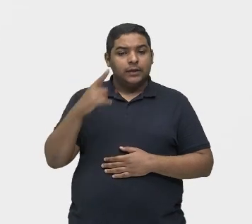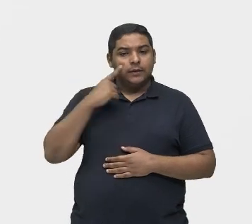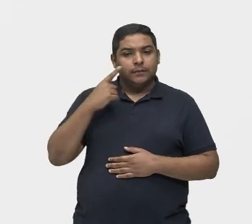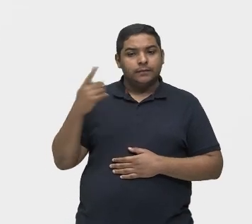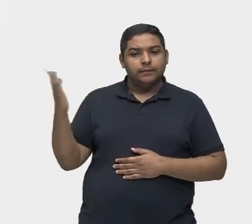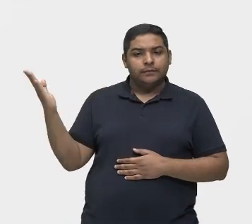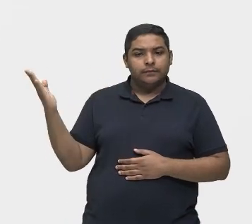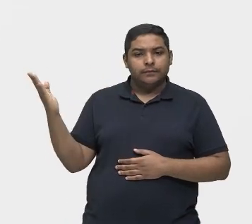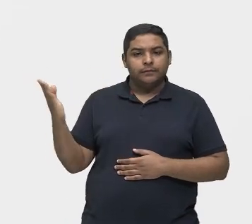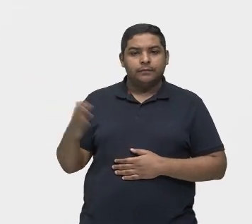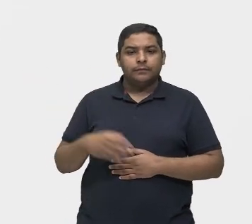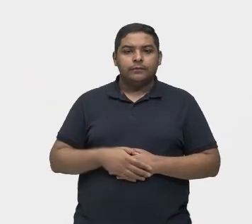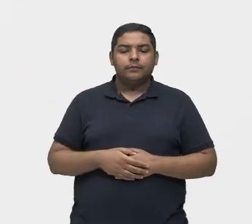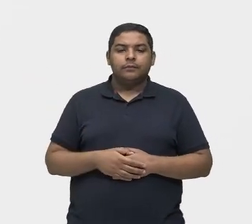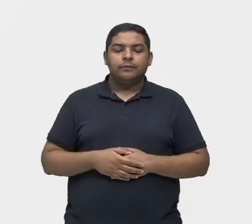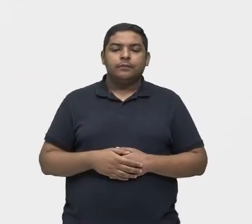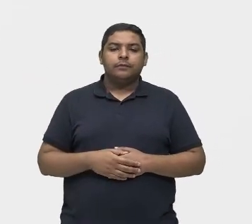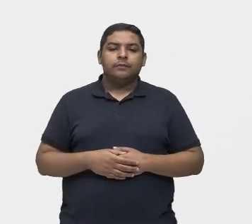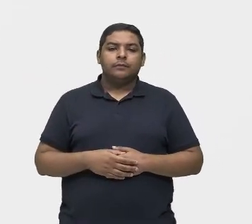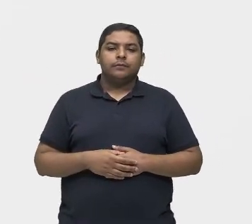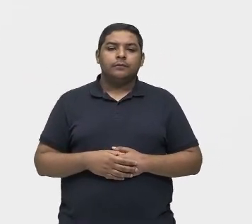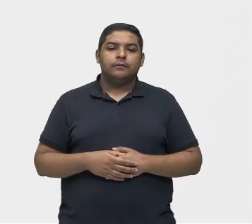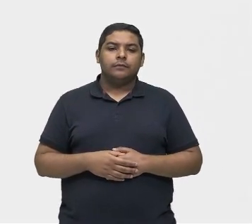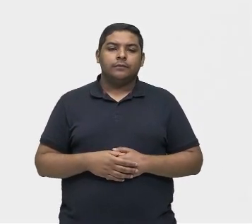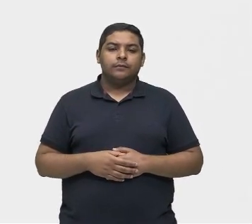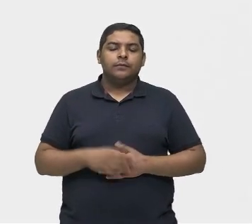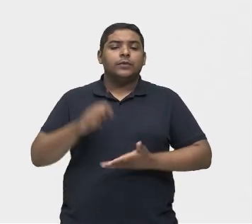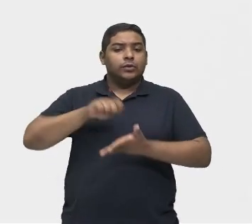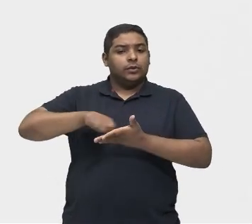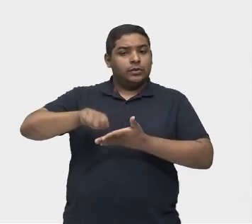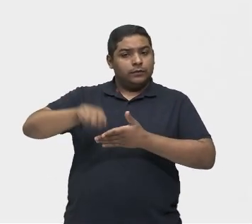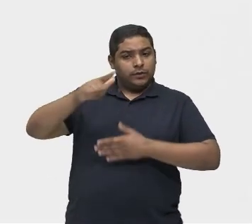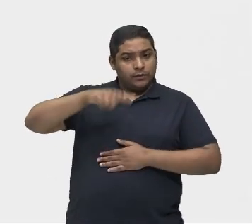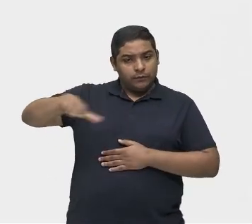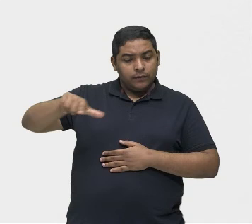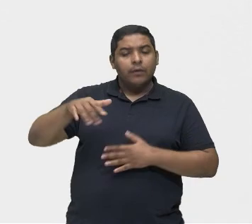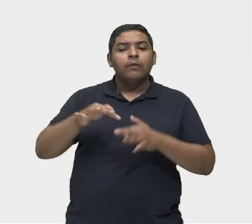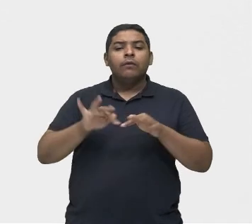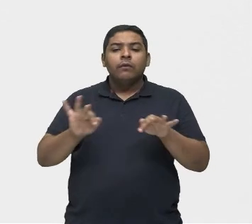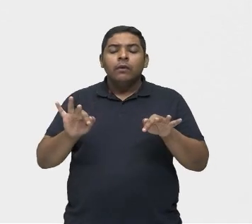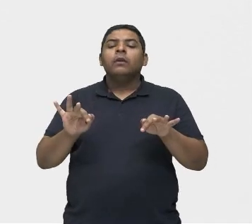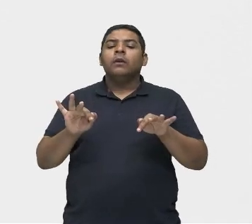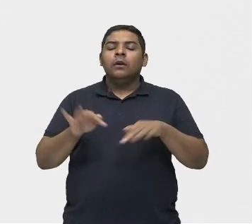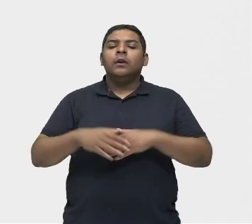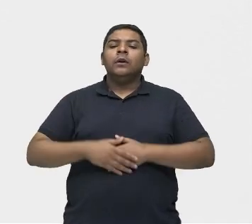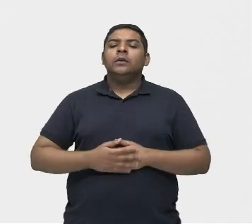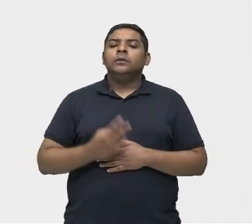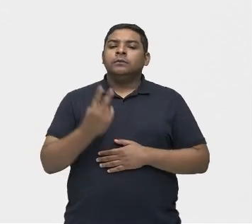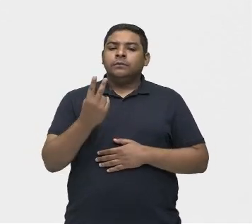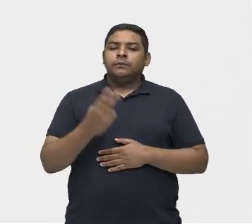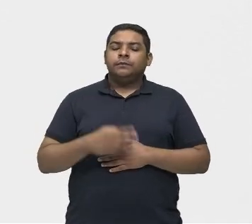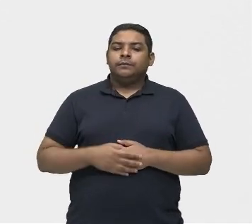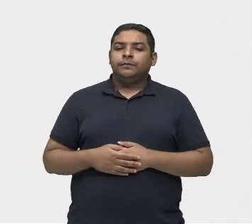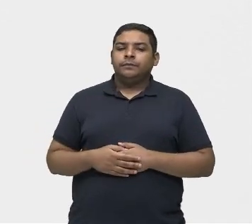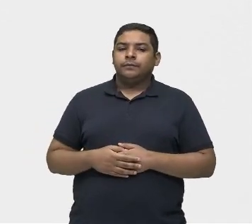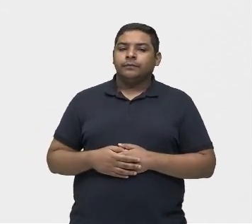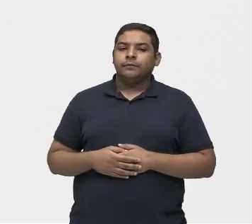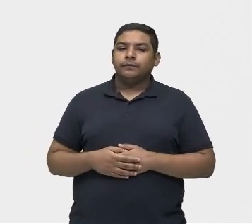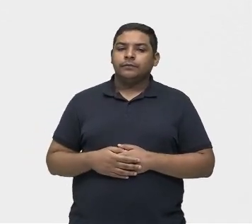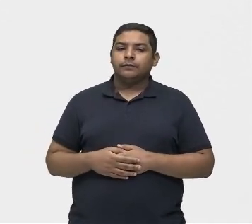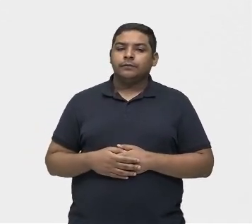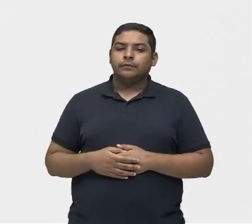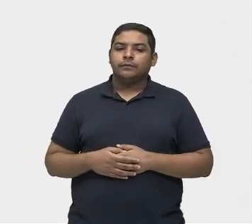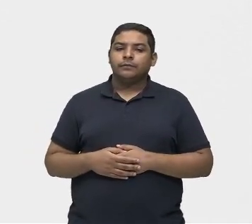gabarito. Então, nós temos ali, reescreva, né, a questão 2, é a letra A. He was not the best